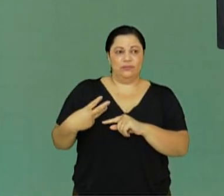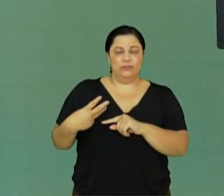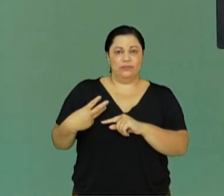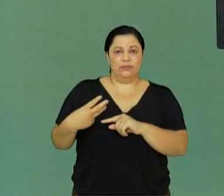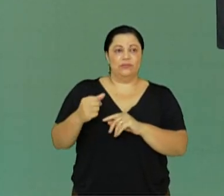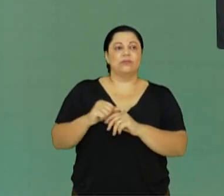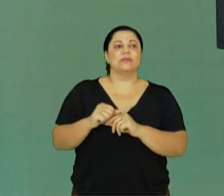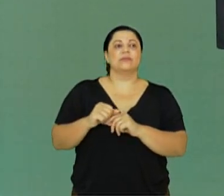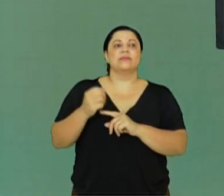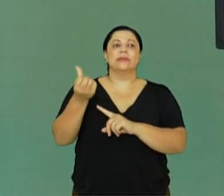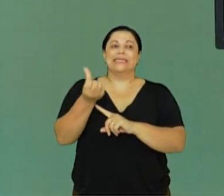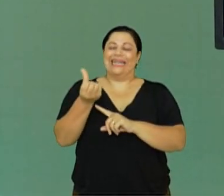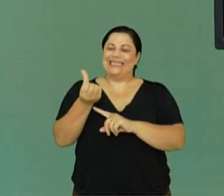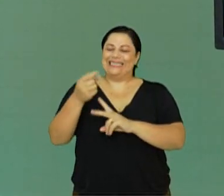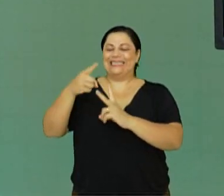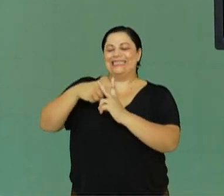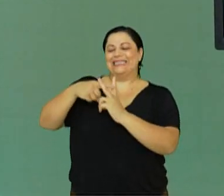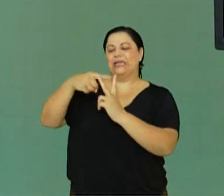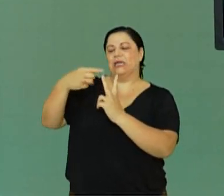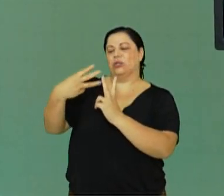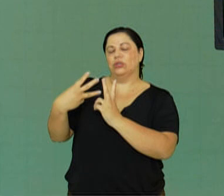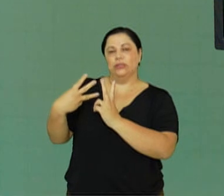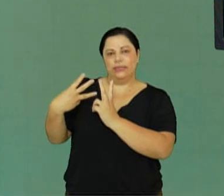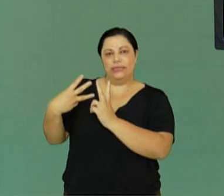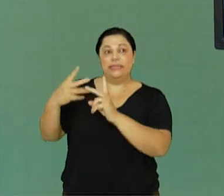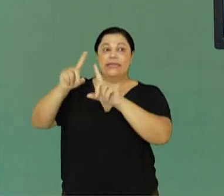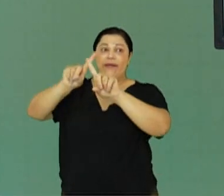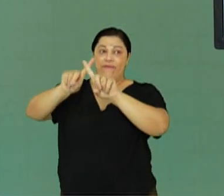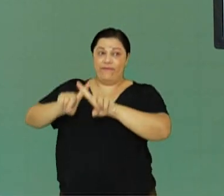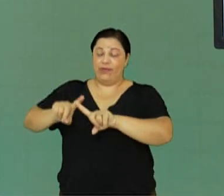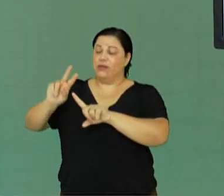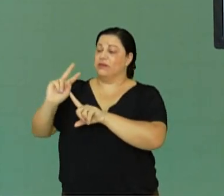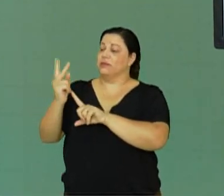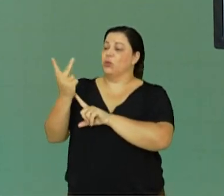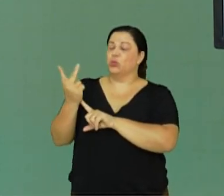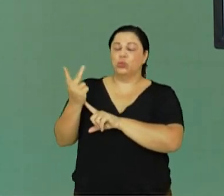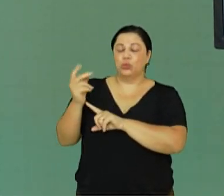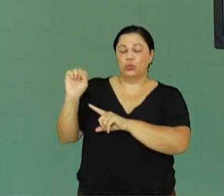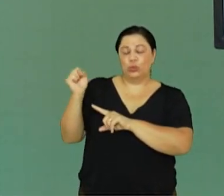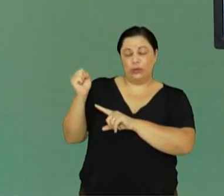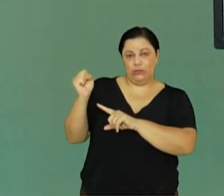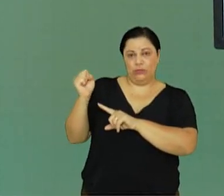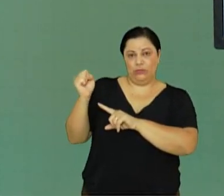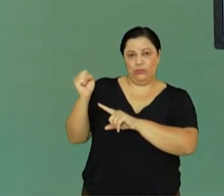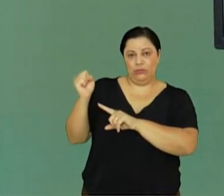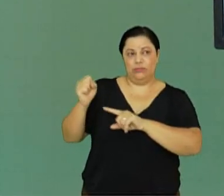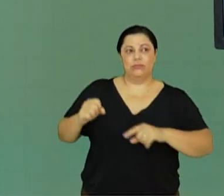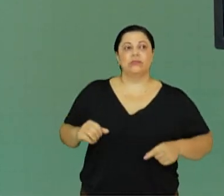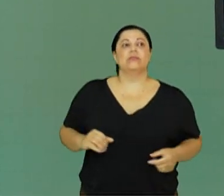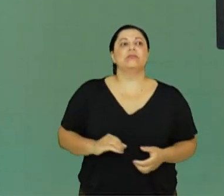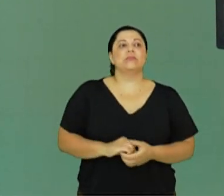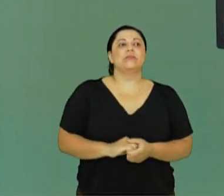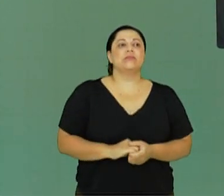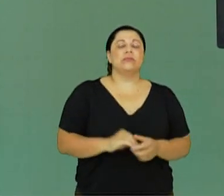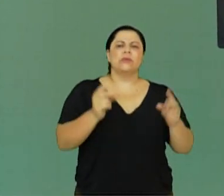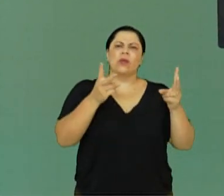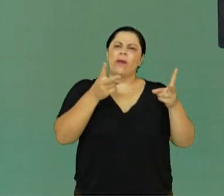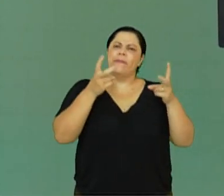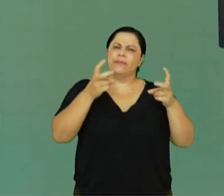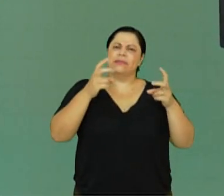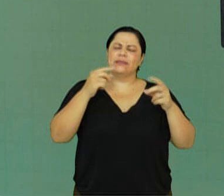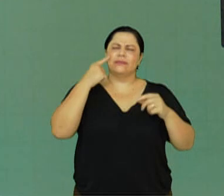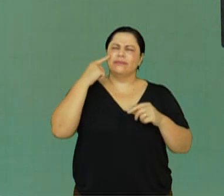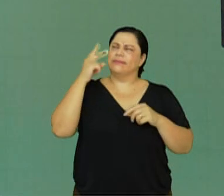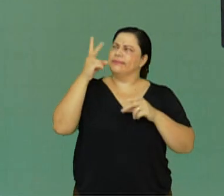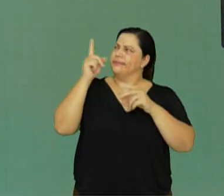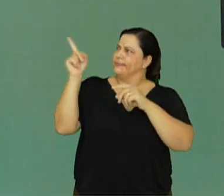6 raiz de 3, vezes a nossa altura, 8. Observe, ó, aqui em cima eu coloquei os dados que eu